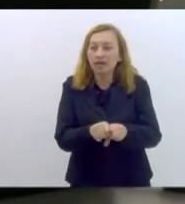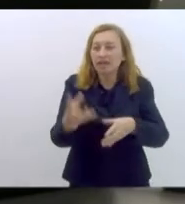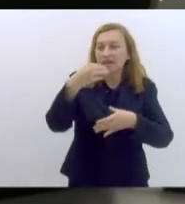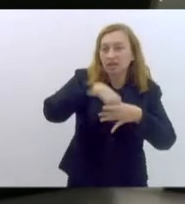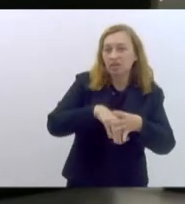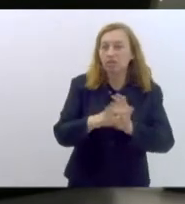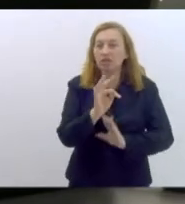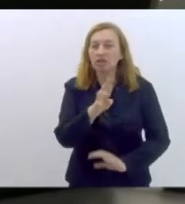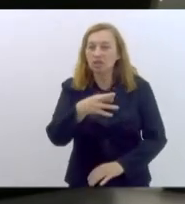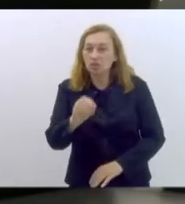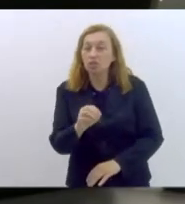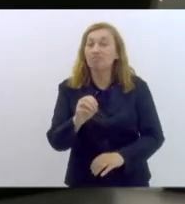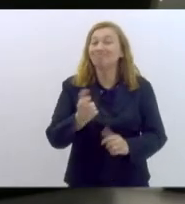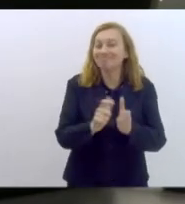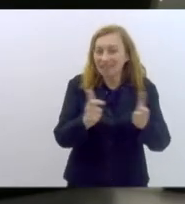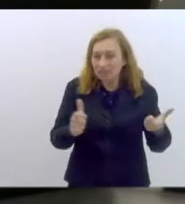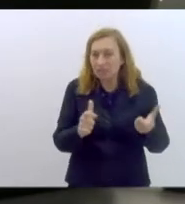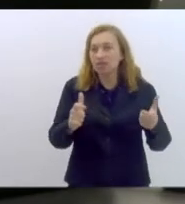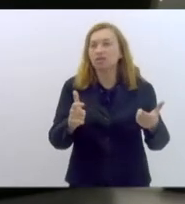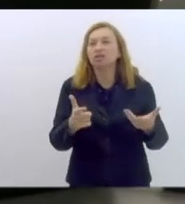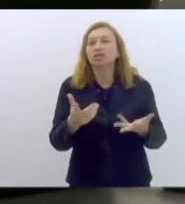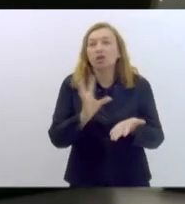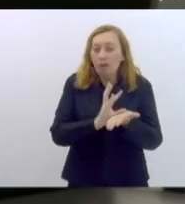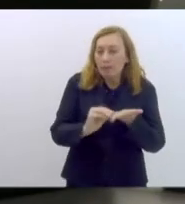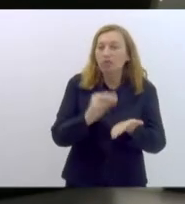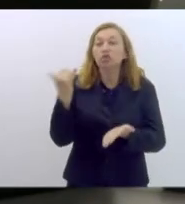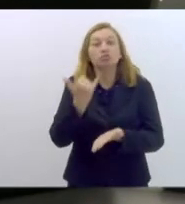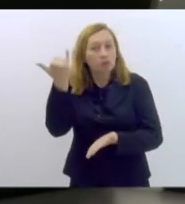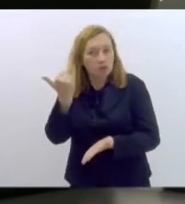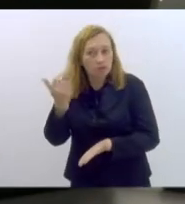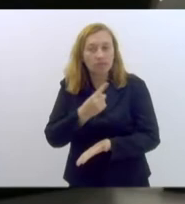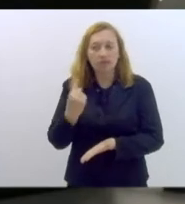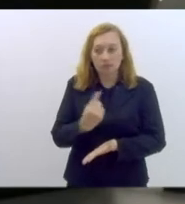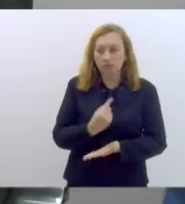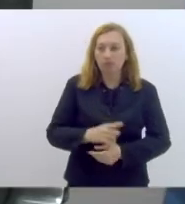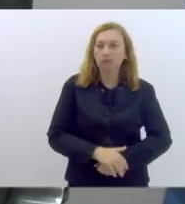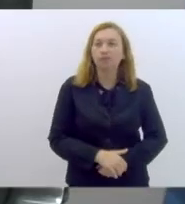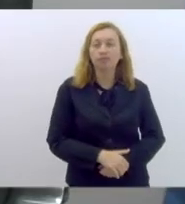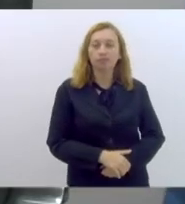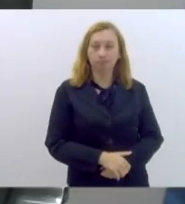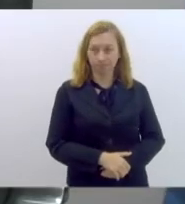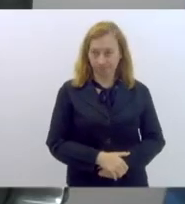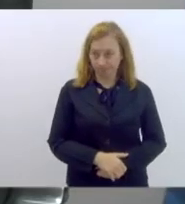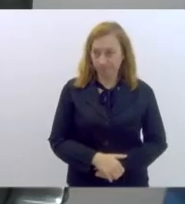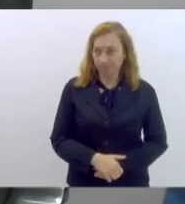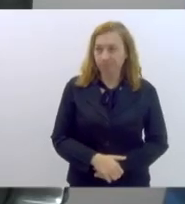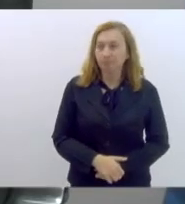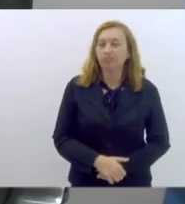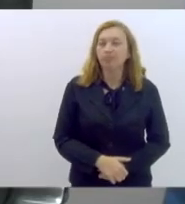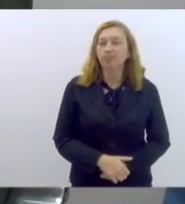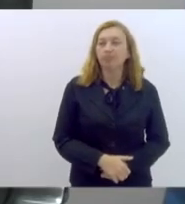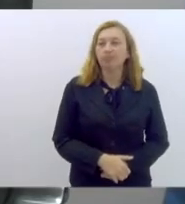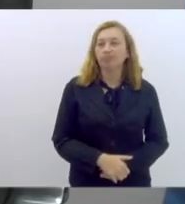grande. Seria realmente uma pauta muito importante para o Tesouro. Olha só,